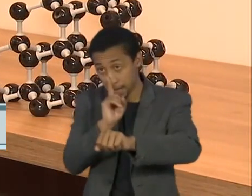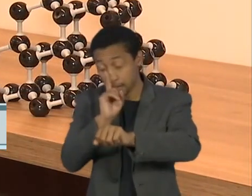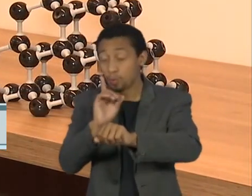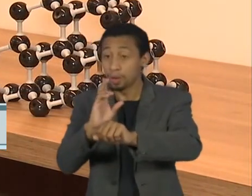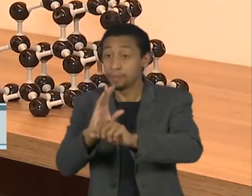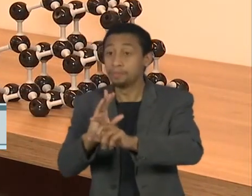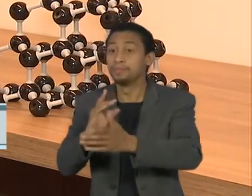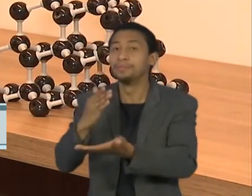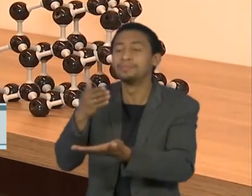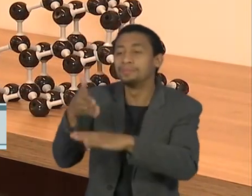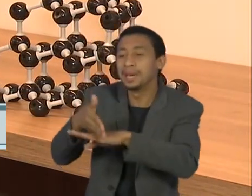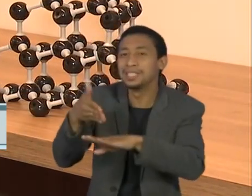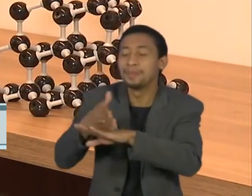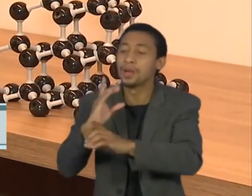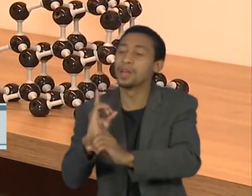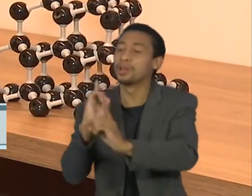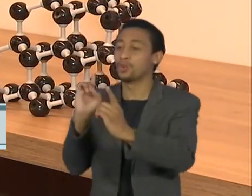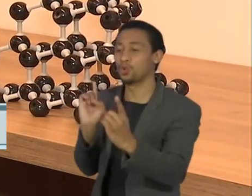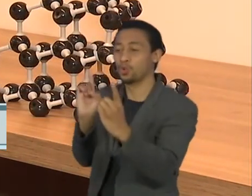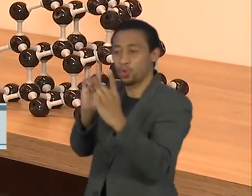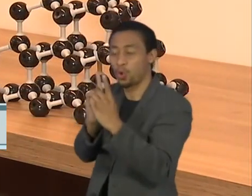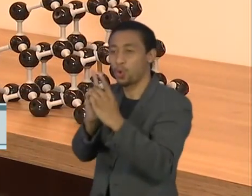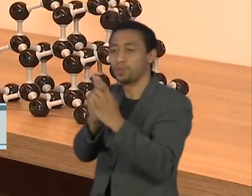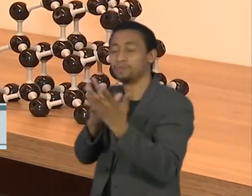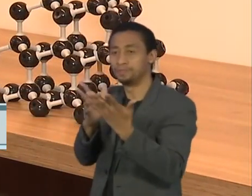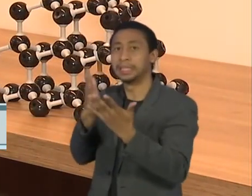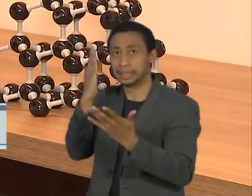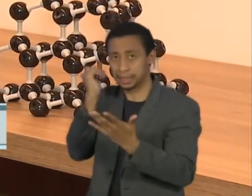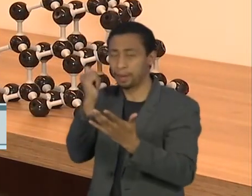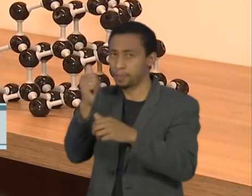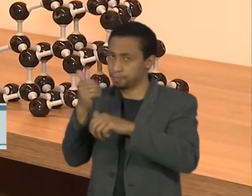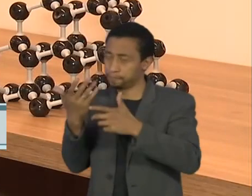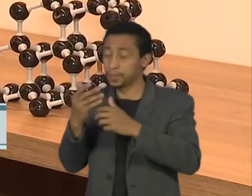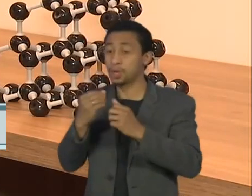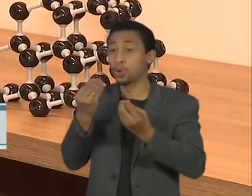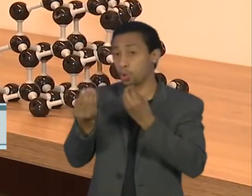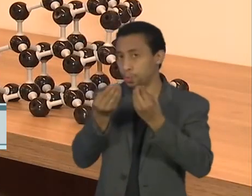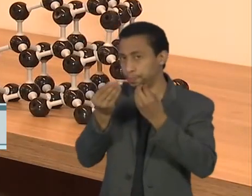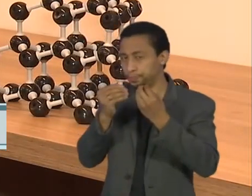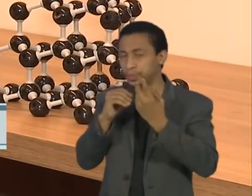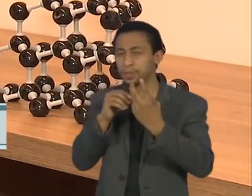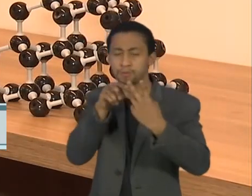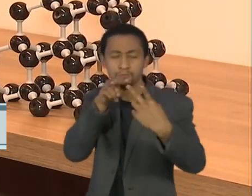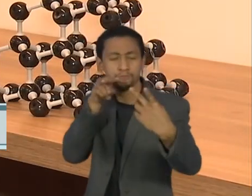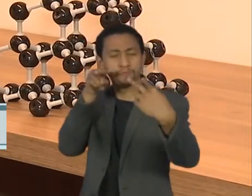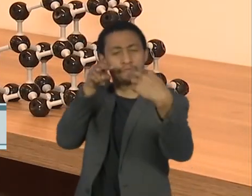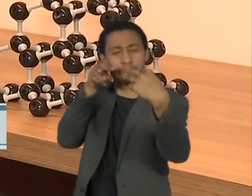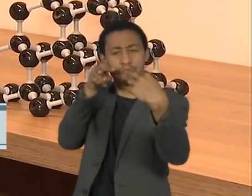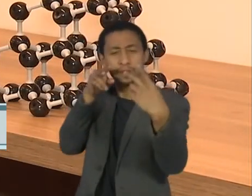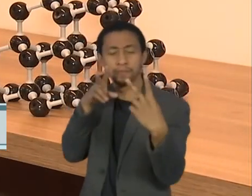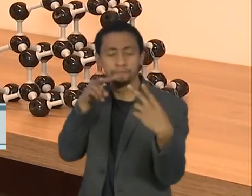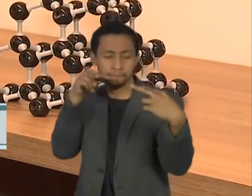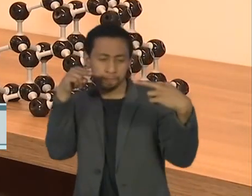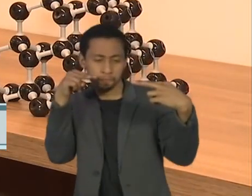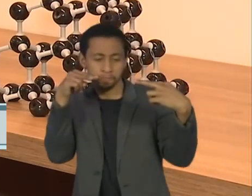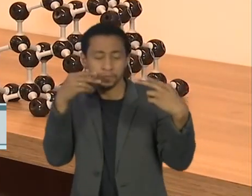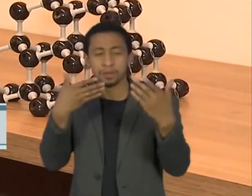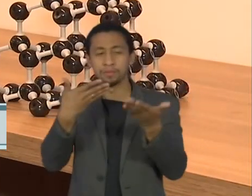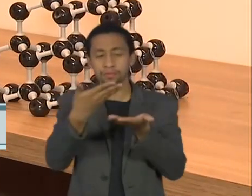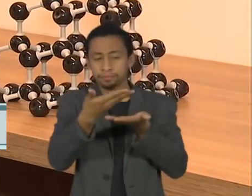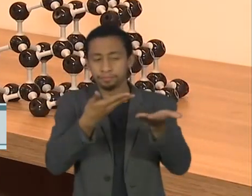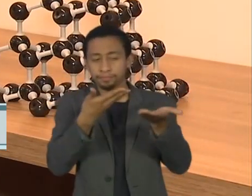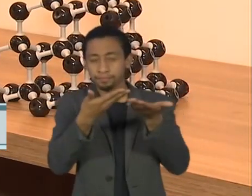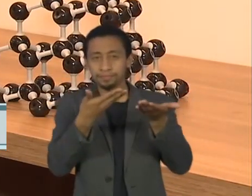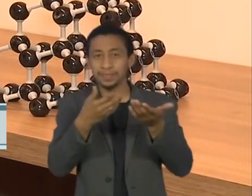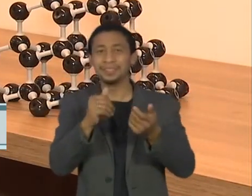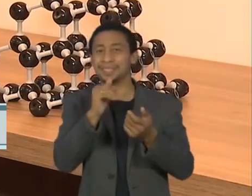como lidar com o outro. Por exemplo, olhando nos olhos, né? Enquanto eu estou escutando o outro, eu não posso ficar olhando para o